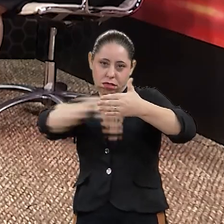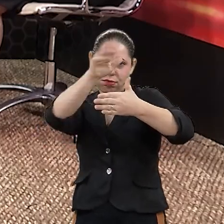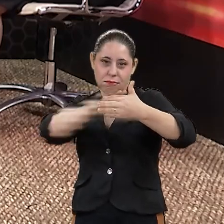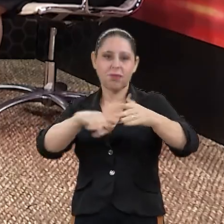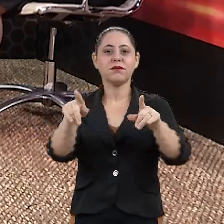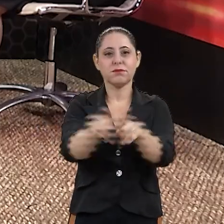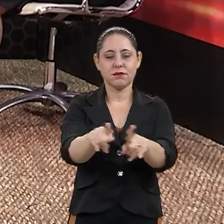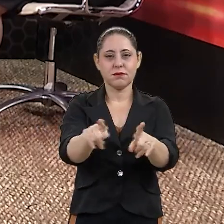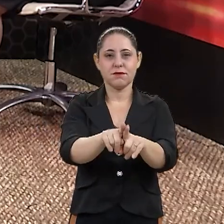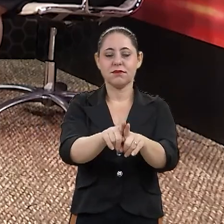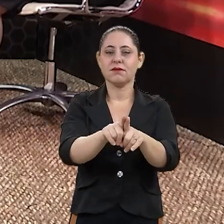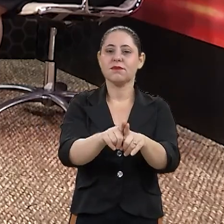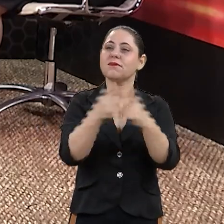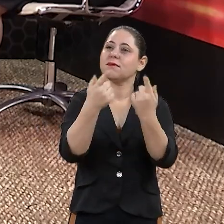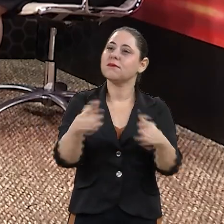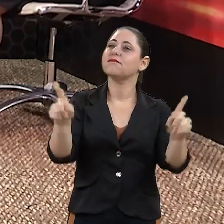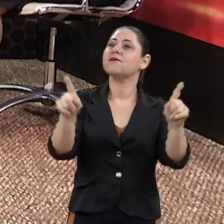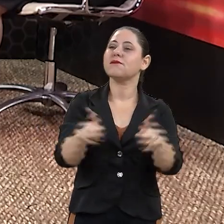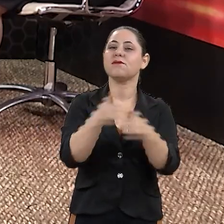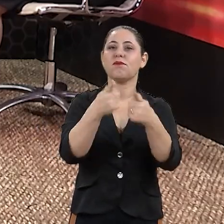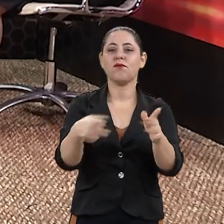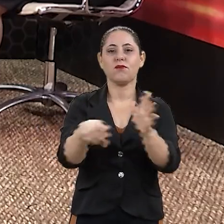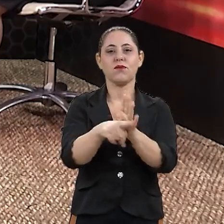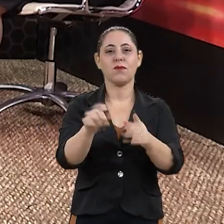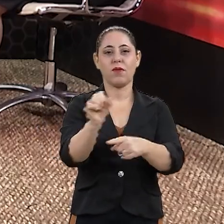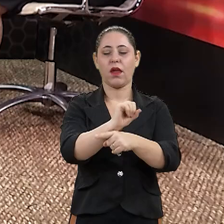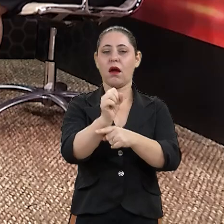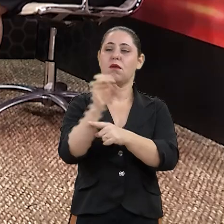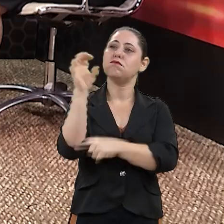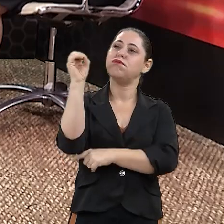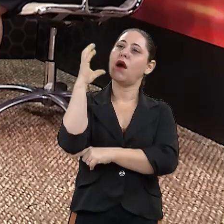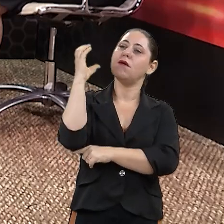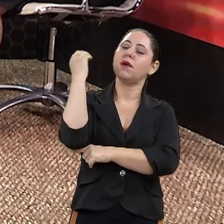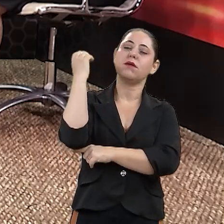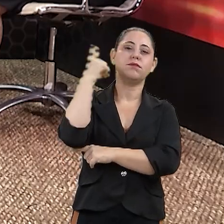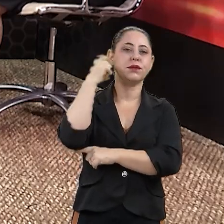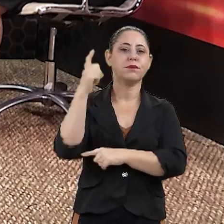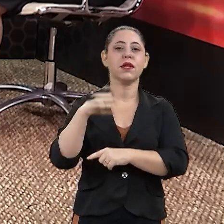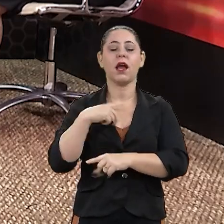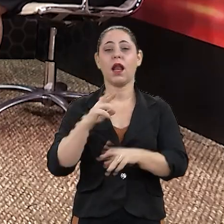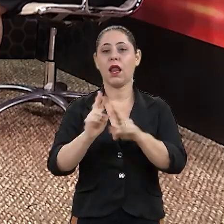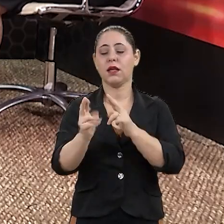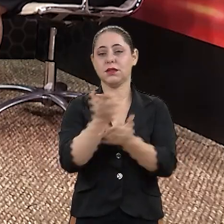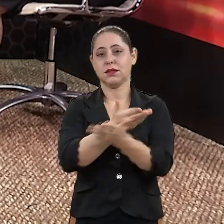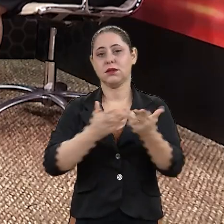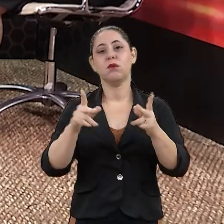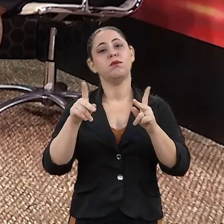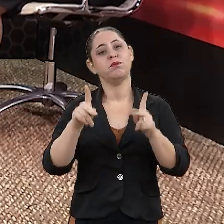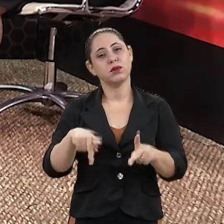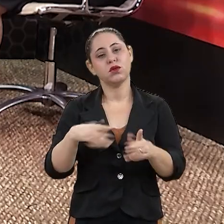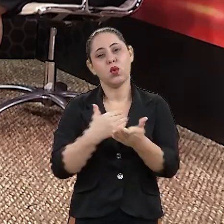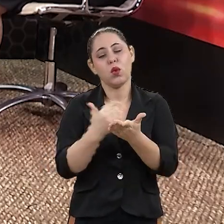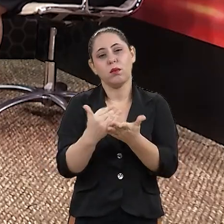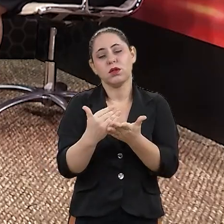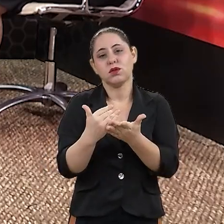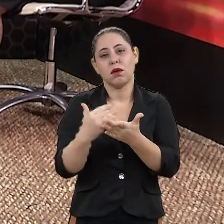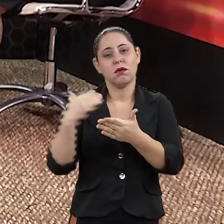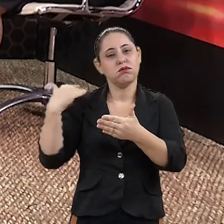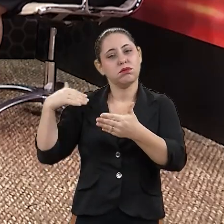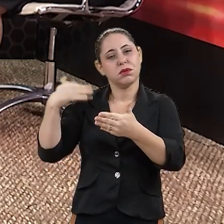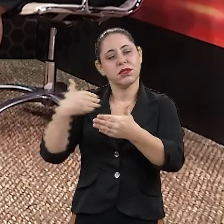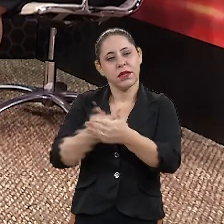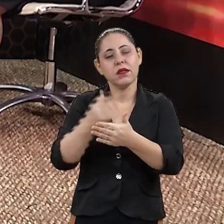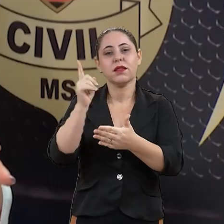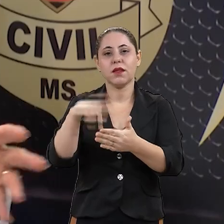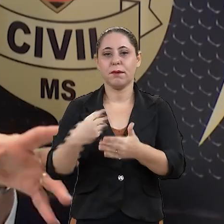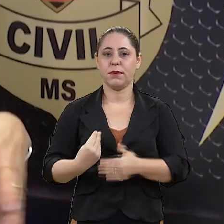né? Era jingle para Kombi, era um negócio muito doido. Então, assim, a minha relação com política foi dessa